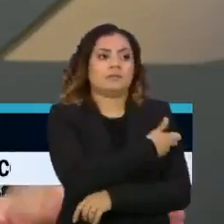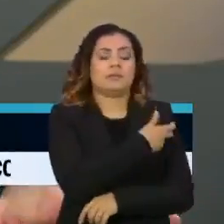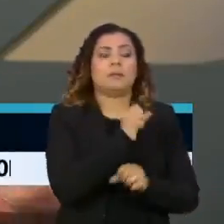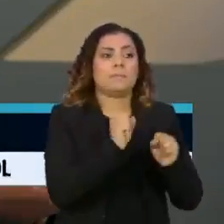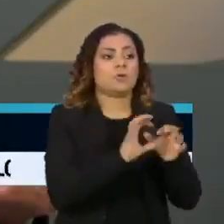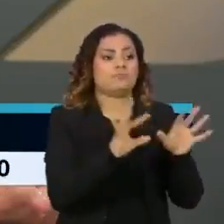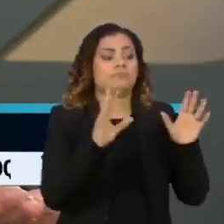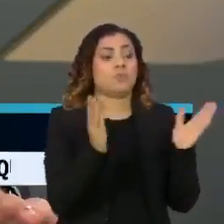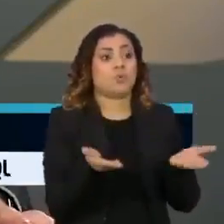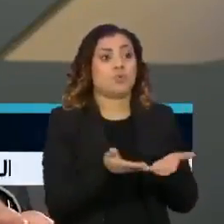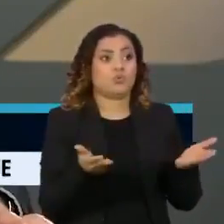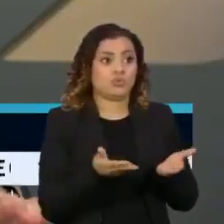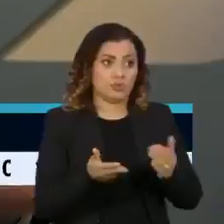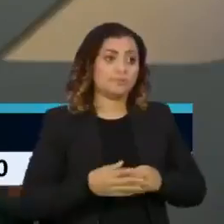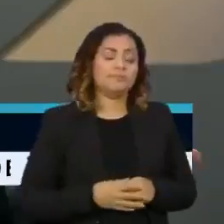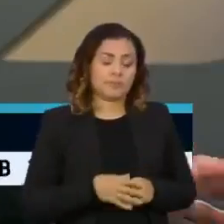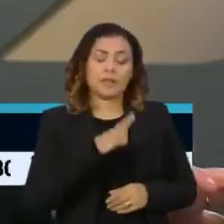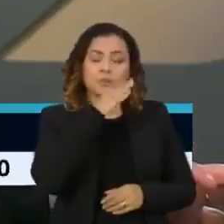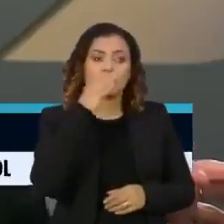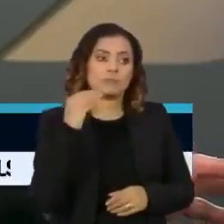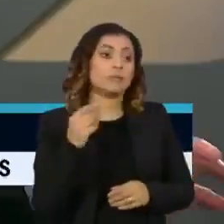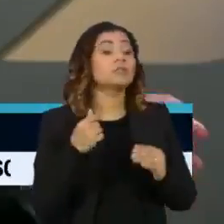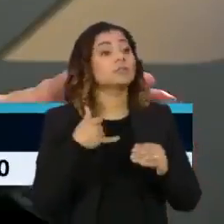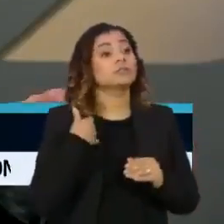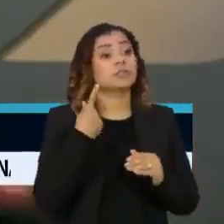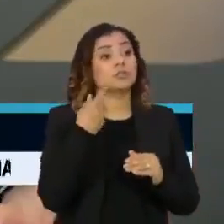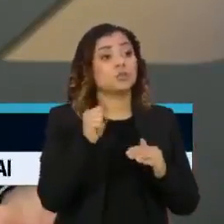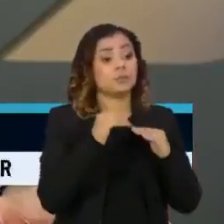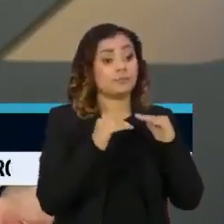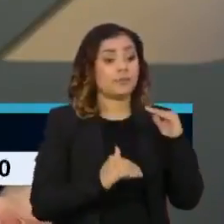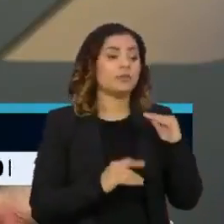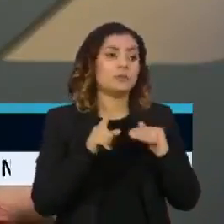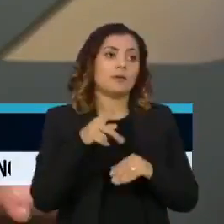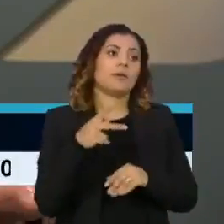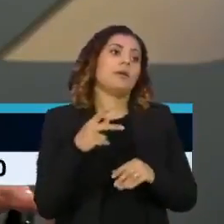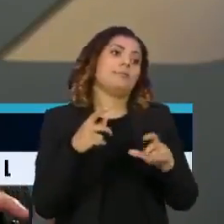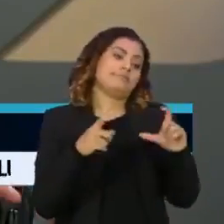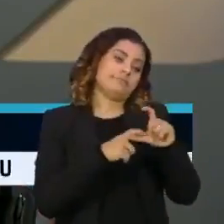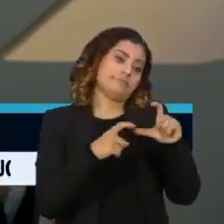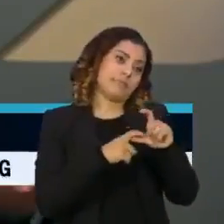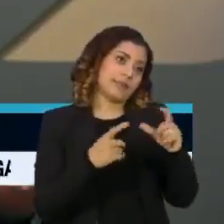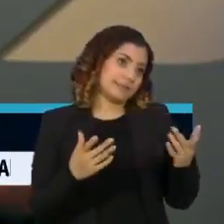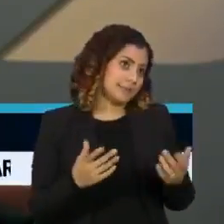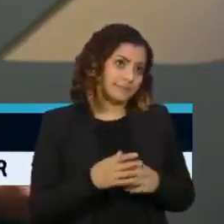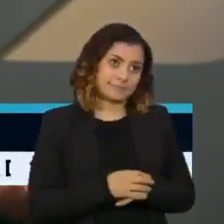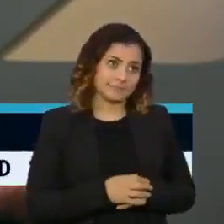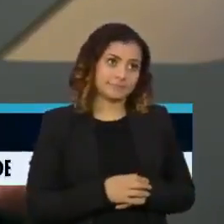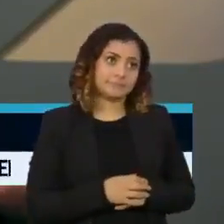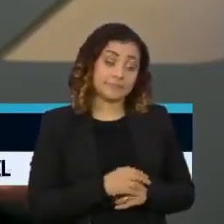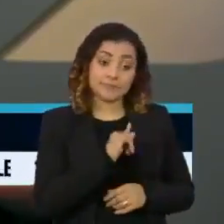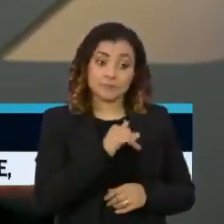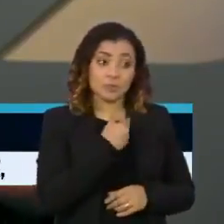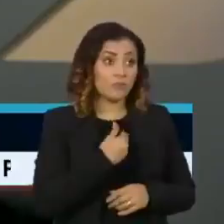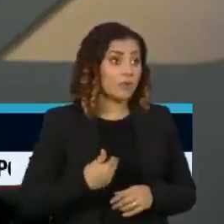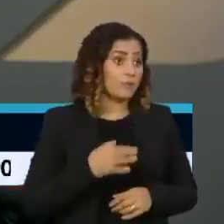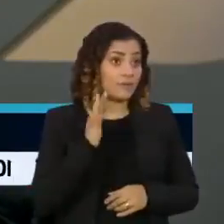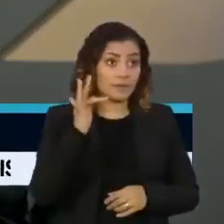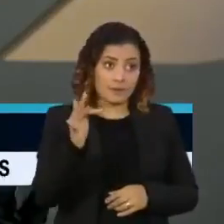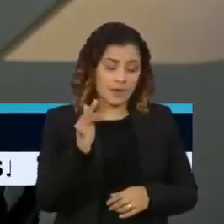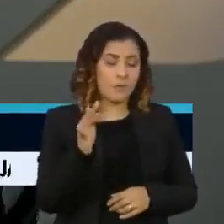pode ser aplicada hoje nos adolescentes com menos de 18 anos é a fazer então se o governo federal